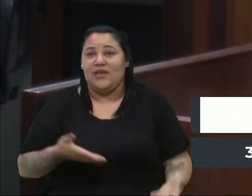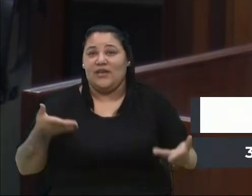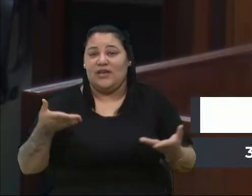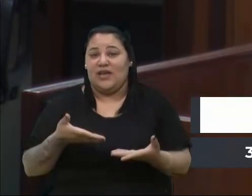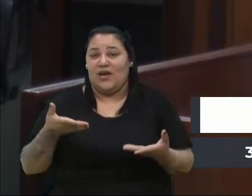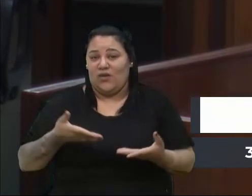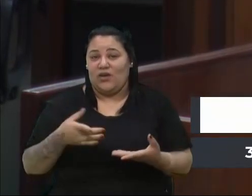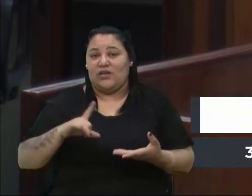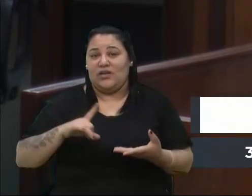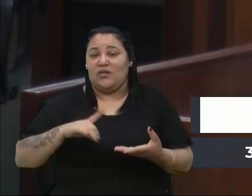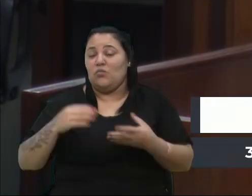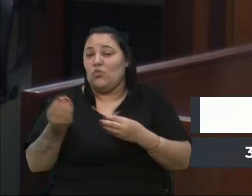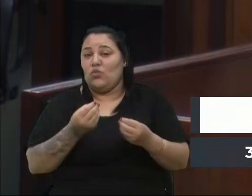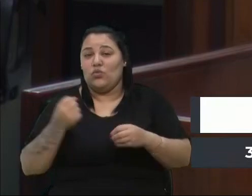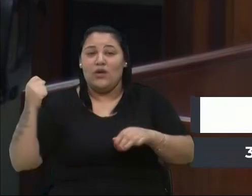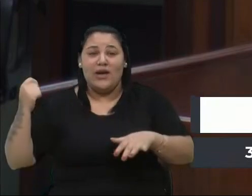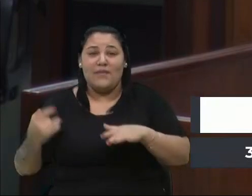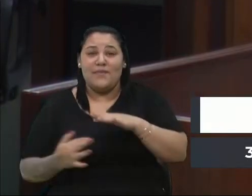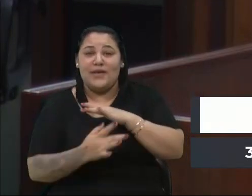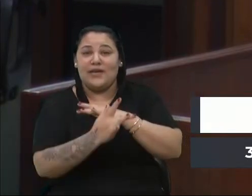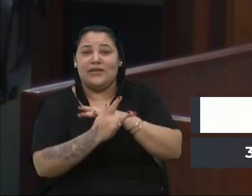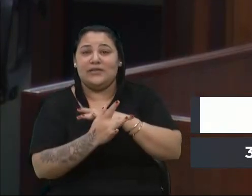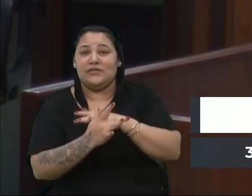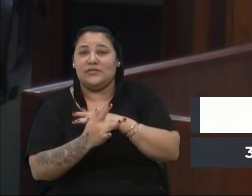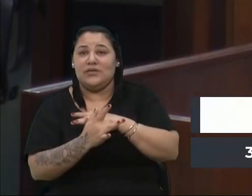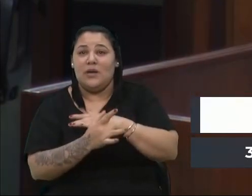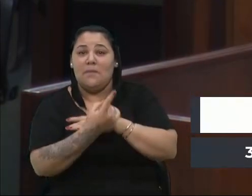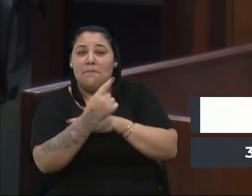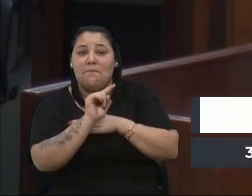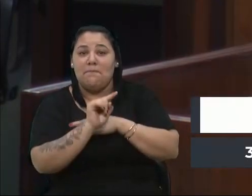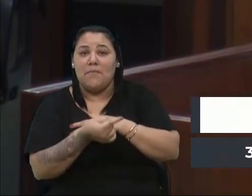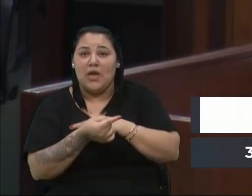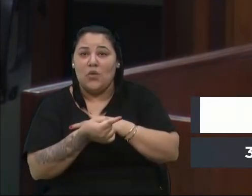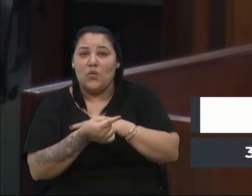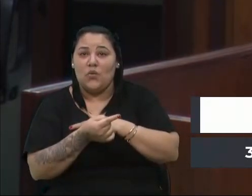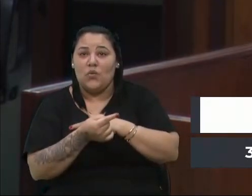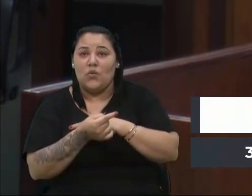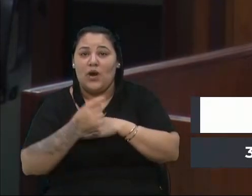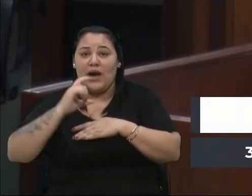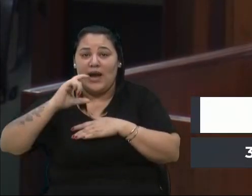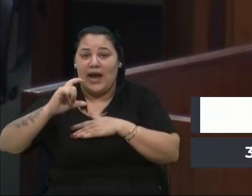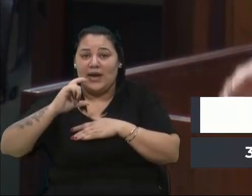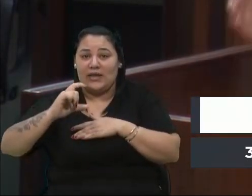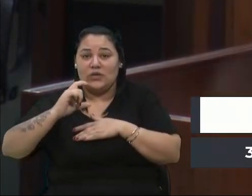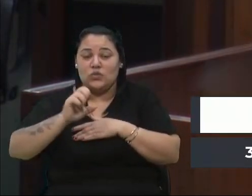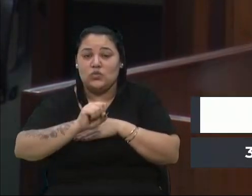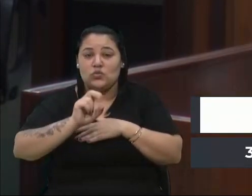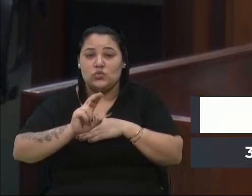dia imigrantes, 1000 cartão do SUS por mês.